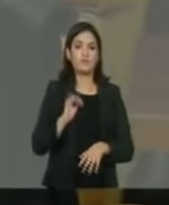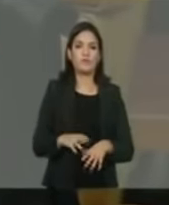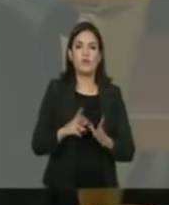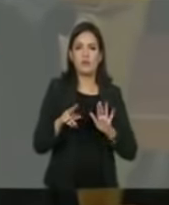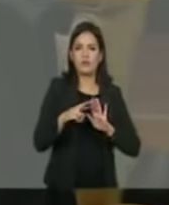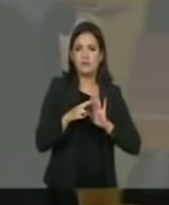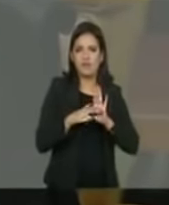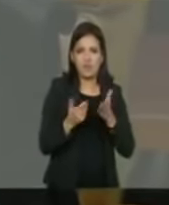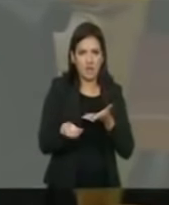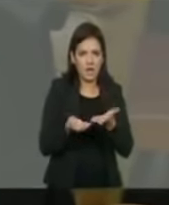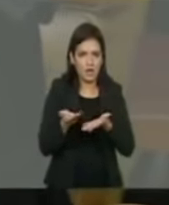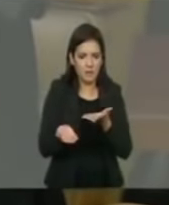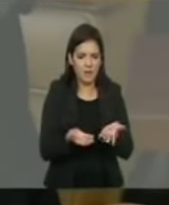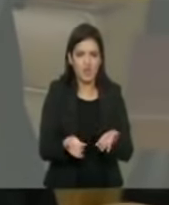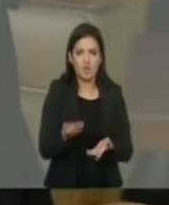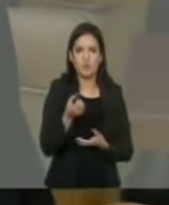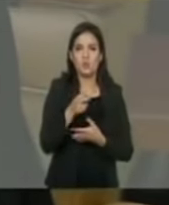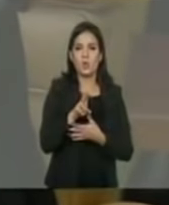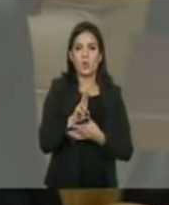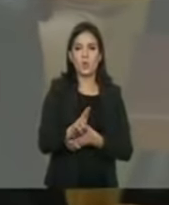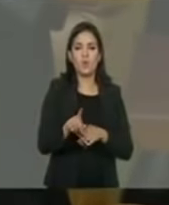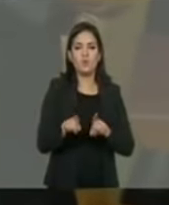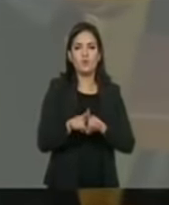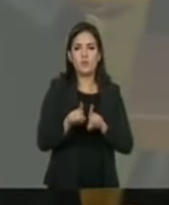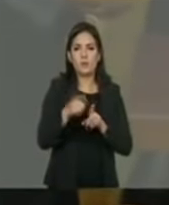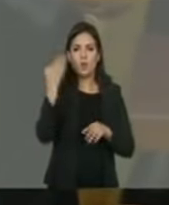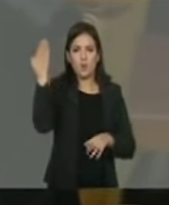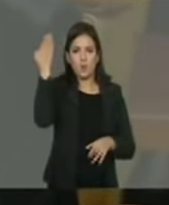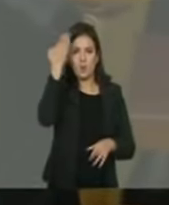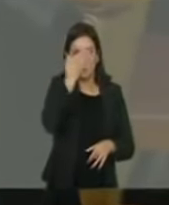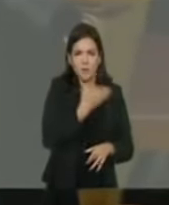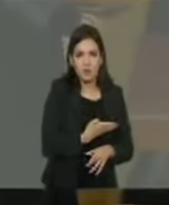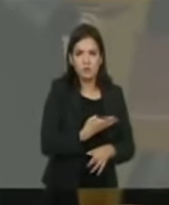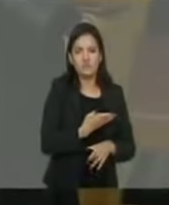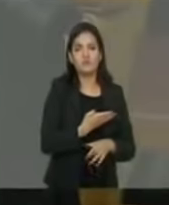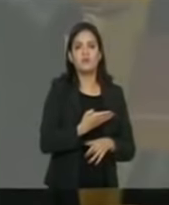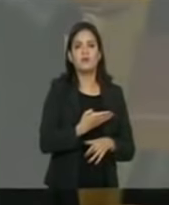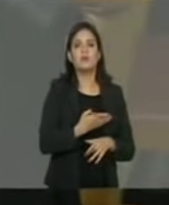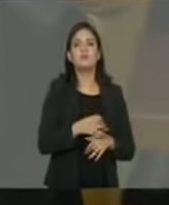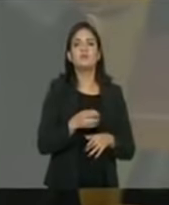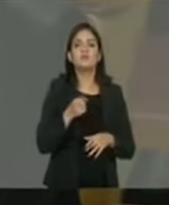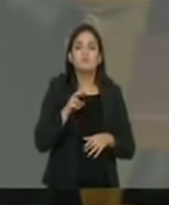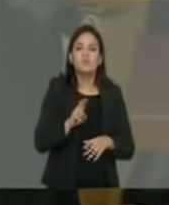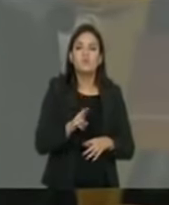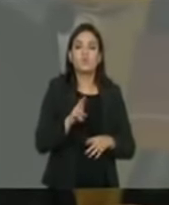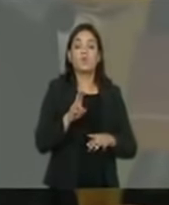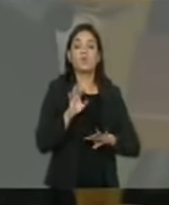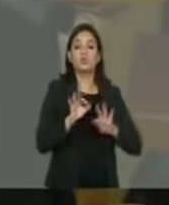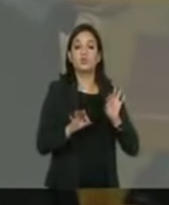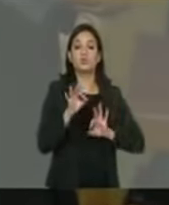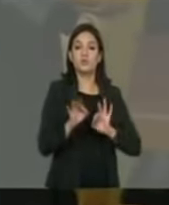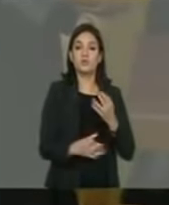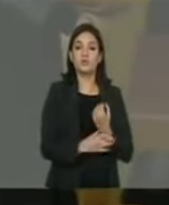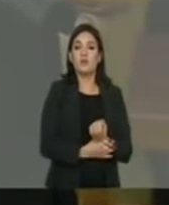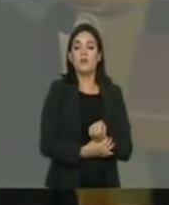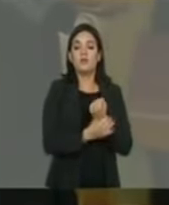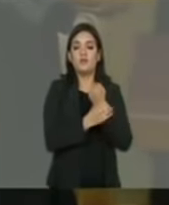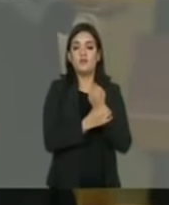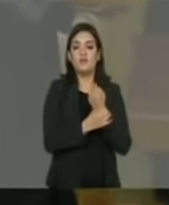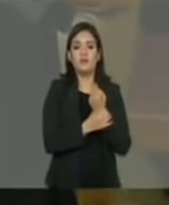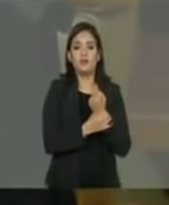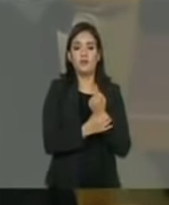tratamento seja como norma probatória seja como norma de juízo assegurando que tão importante